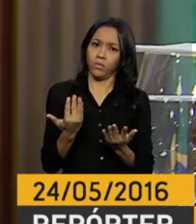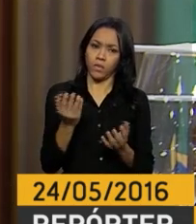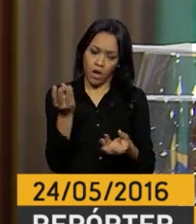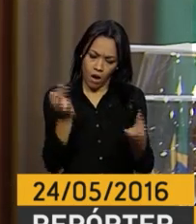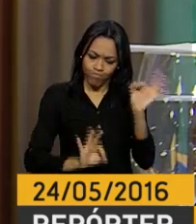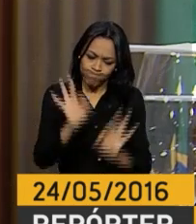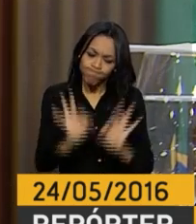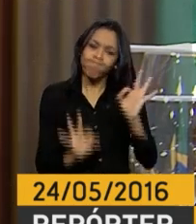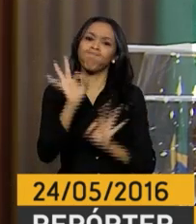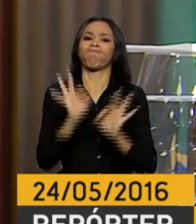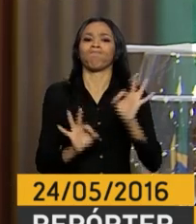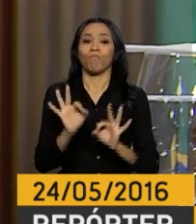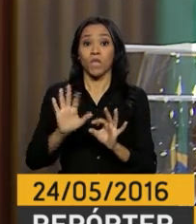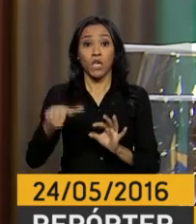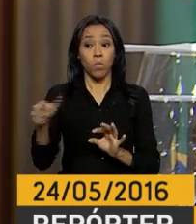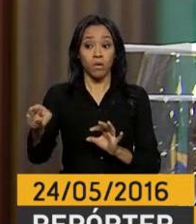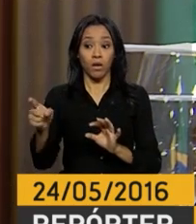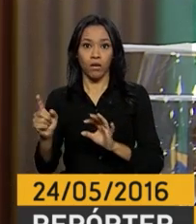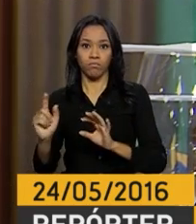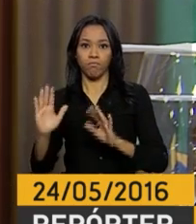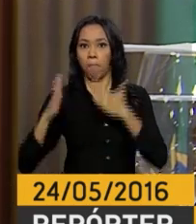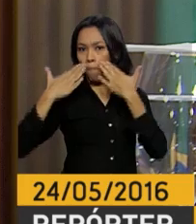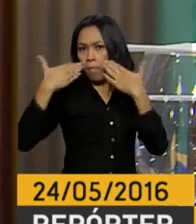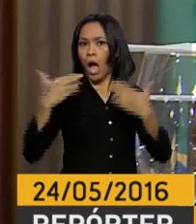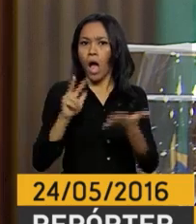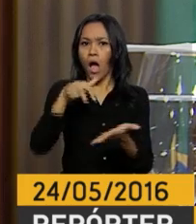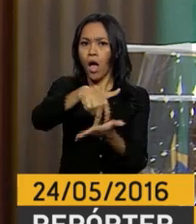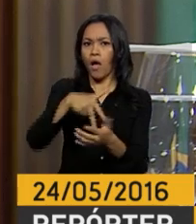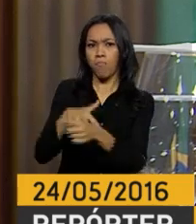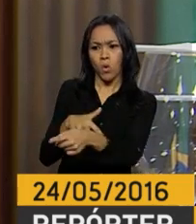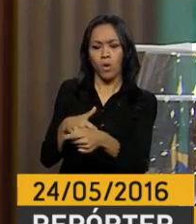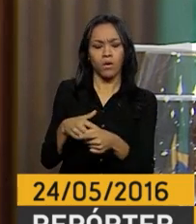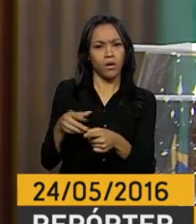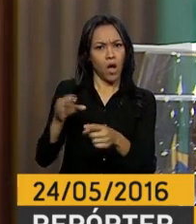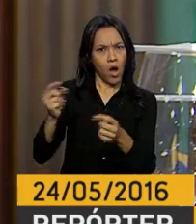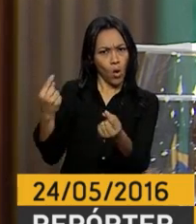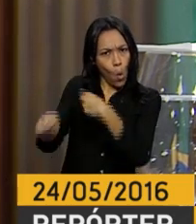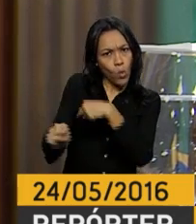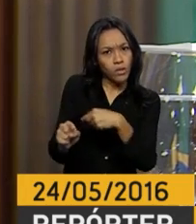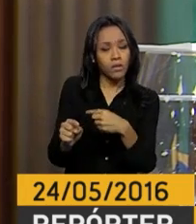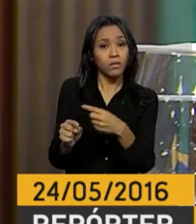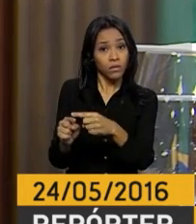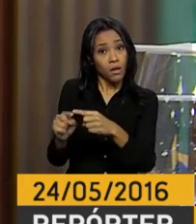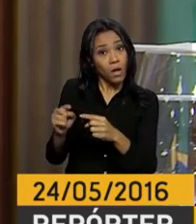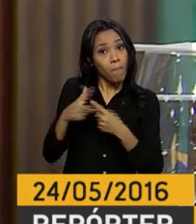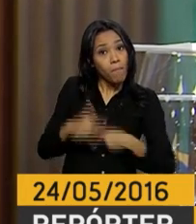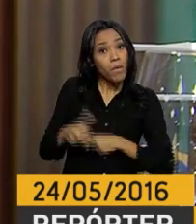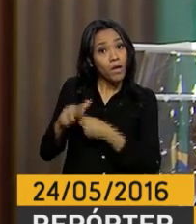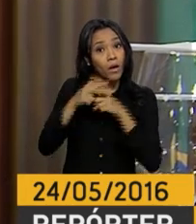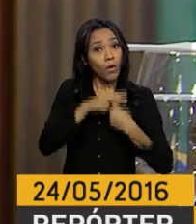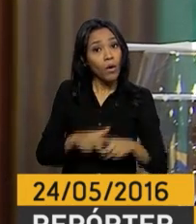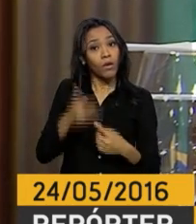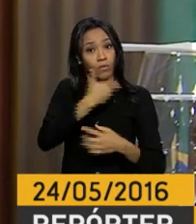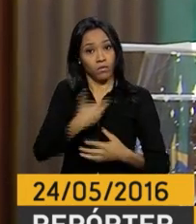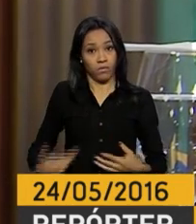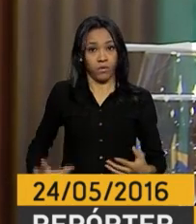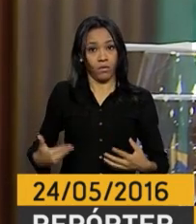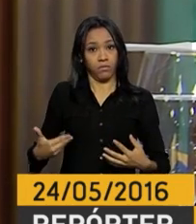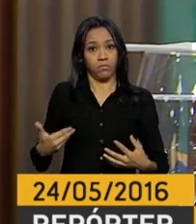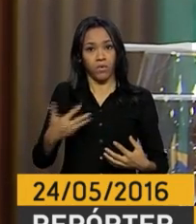que, muitas vezes, quando a oposição se manifesta, você pode melhorar aquilo que está fazendo. Por outro lado,